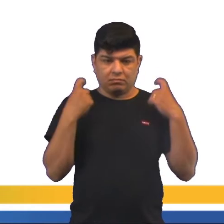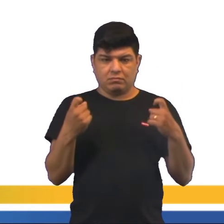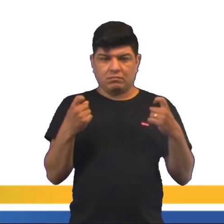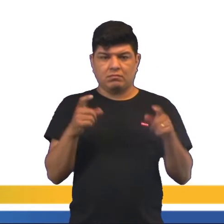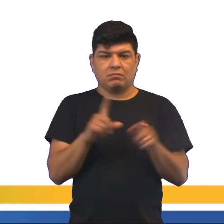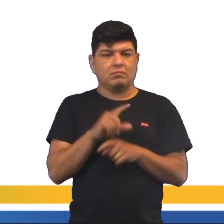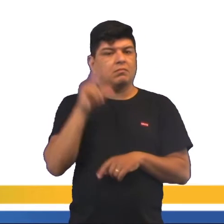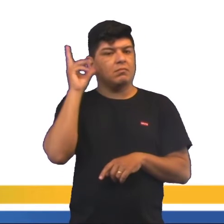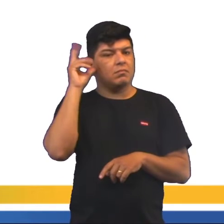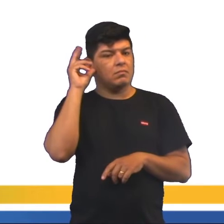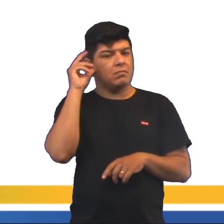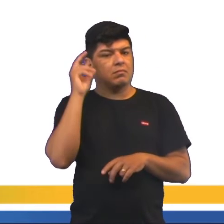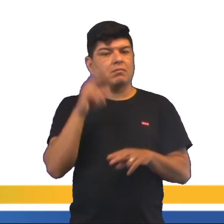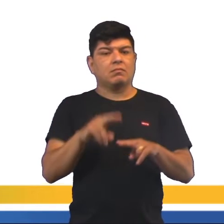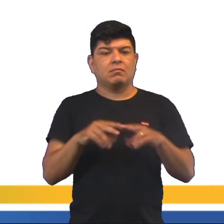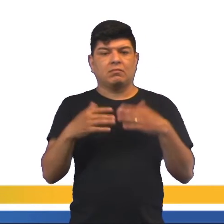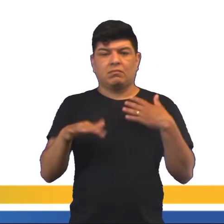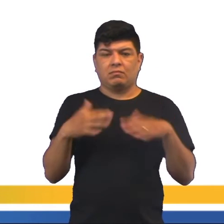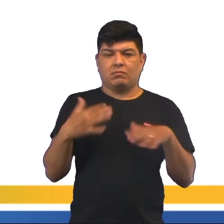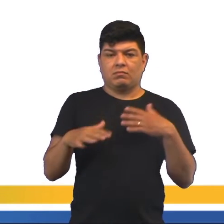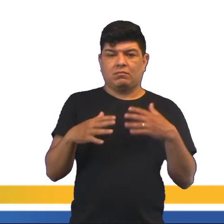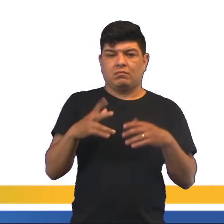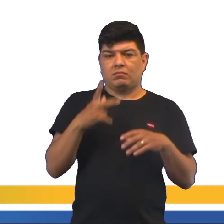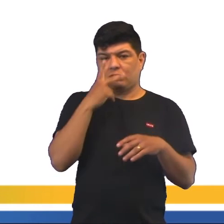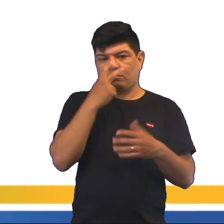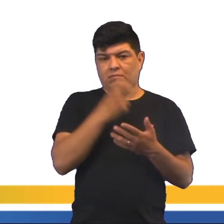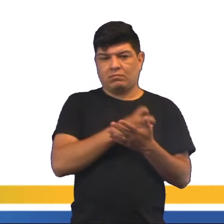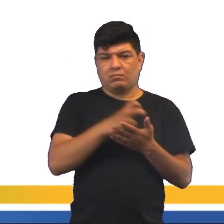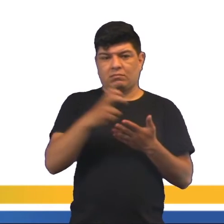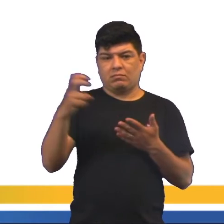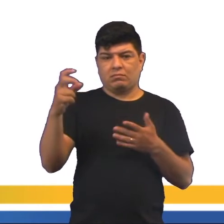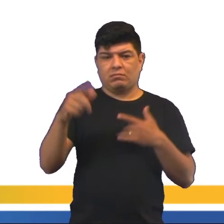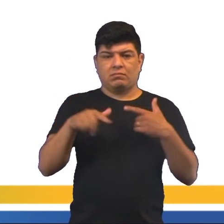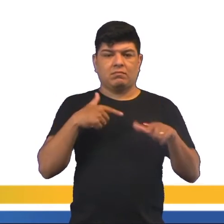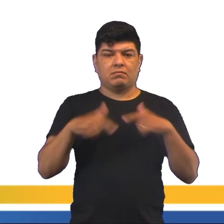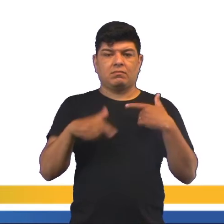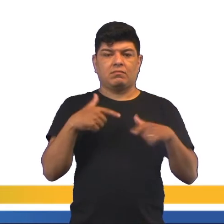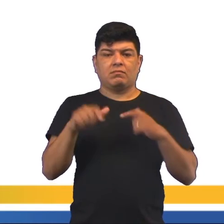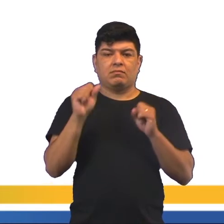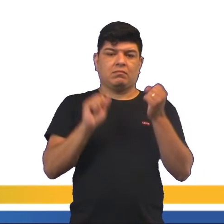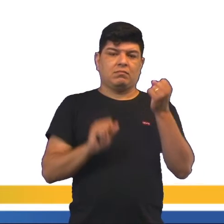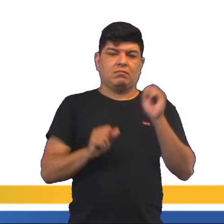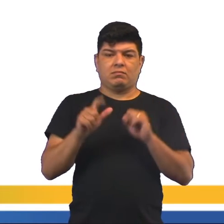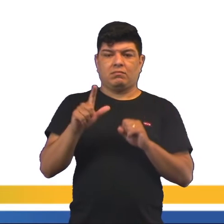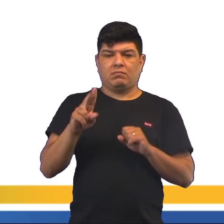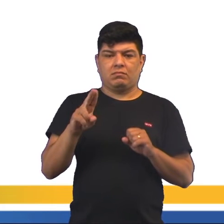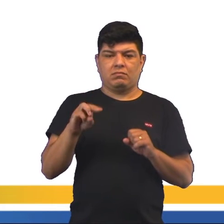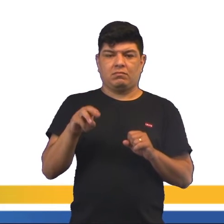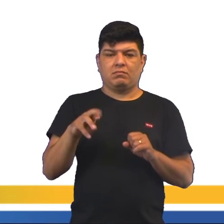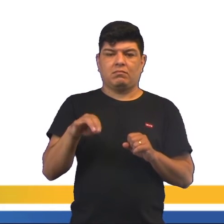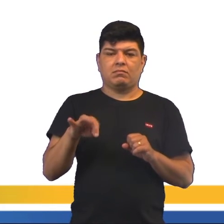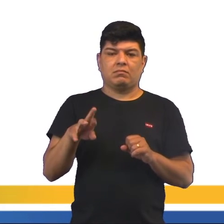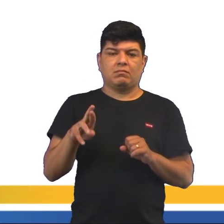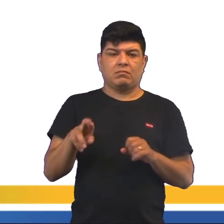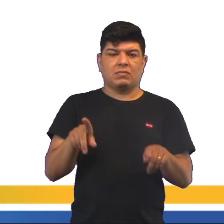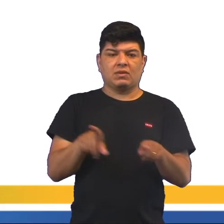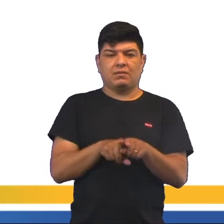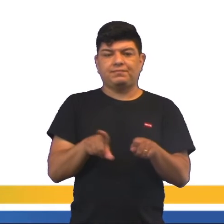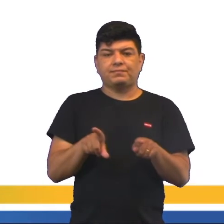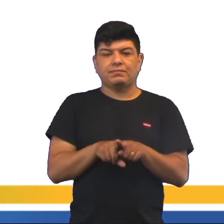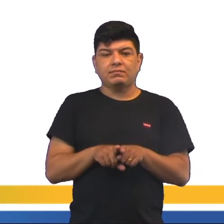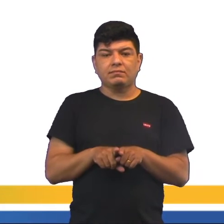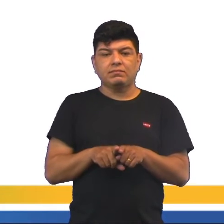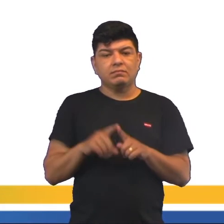sons, não é verdade? Então, acompanhar o movimento da saída dos trabalhadores da fábrica dos Lumieres,